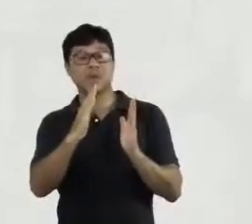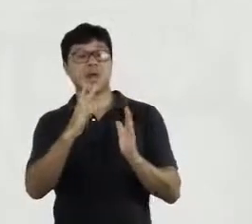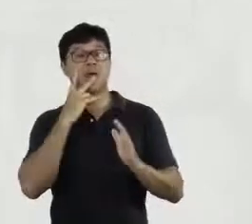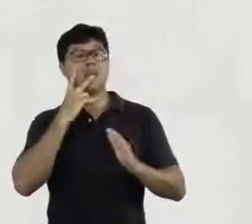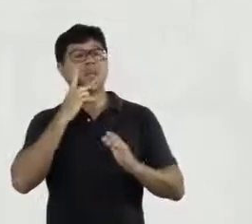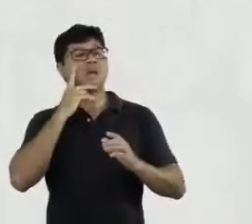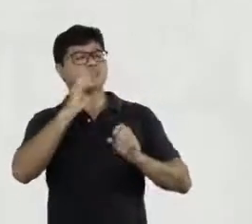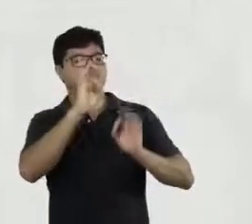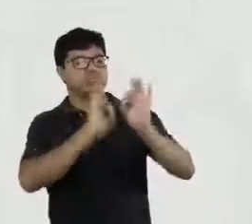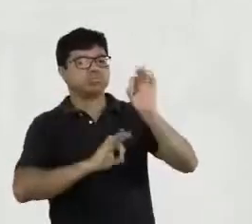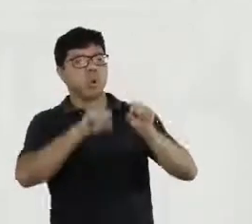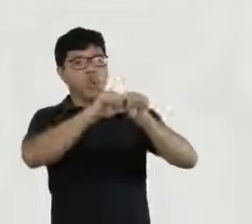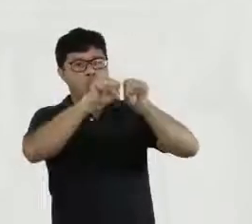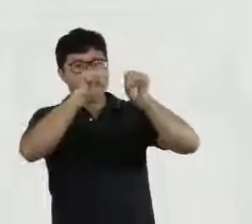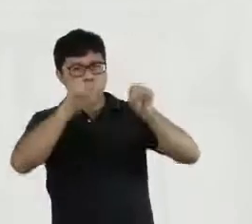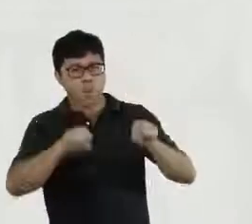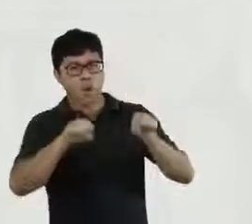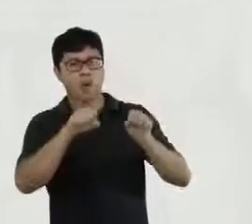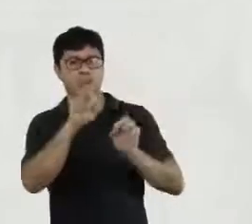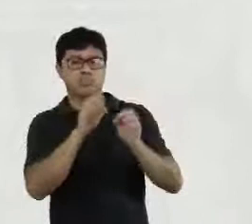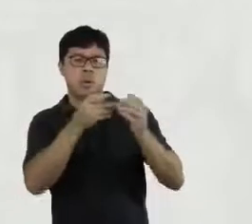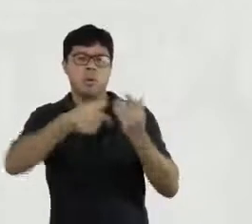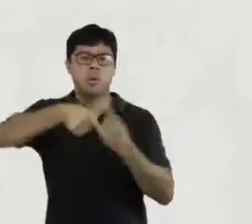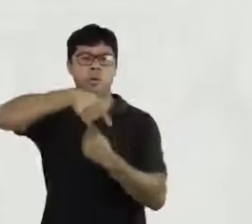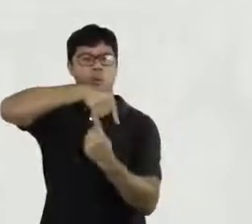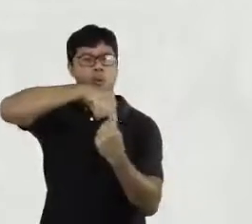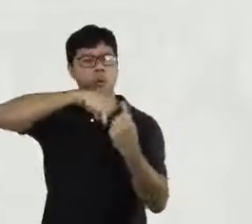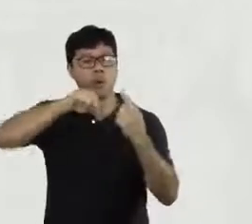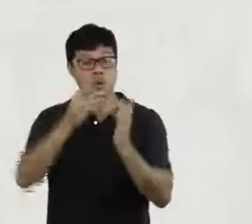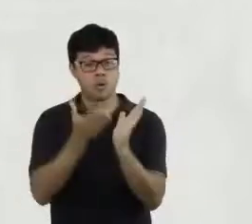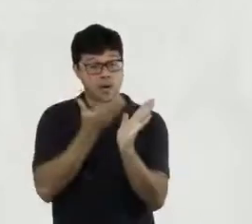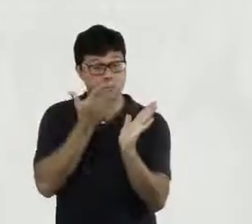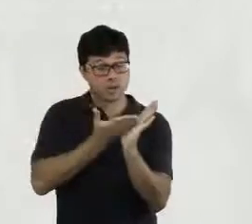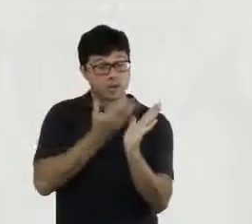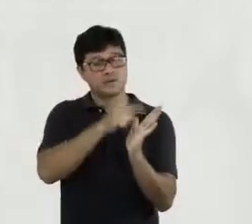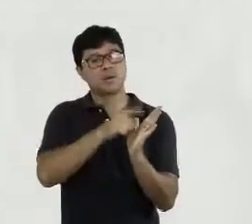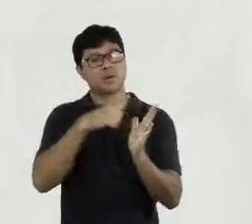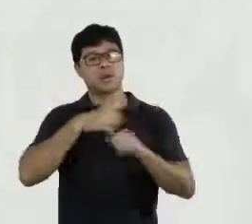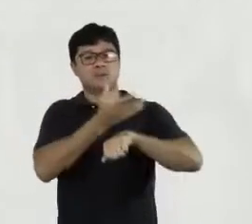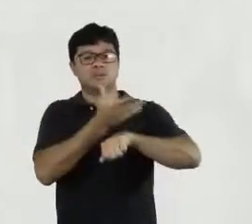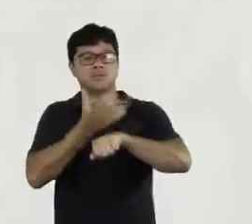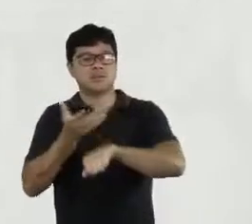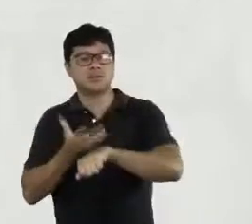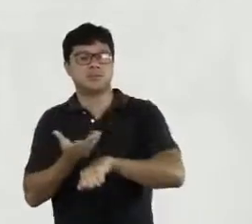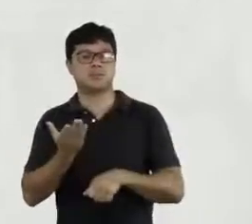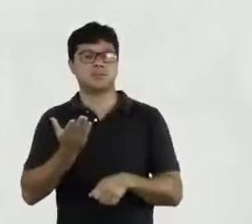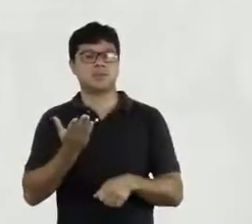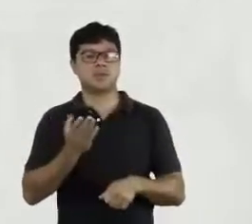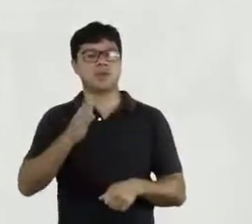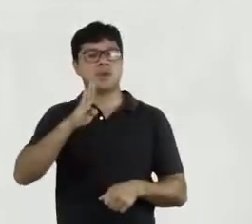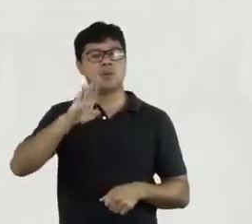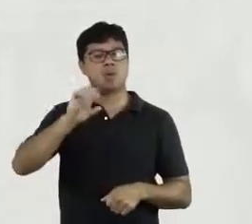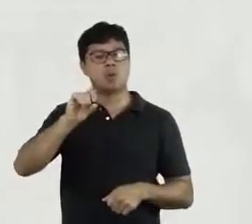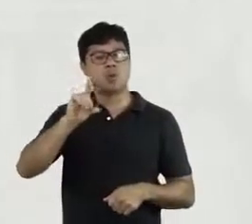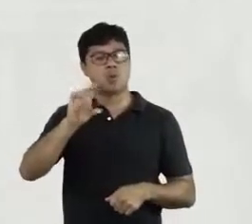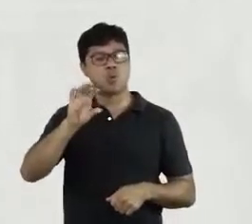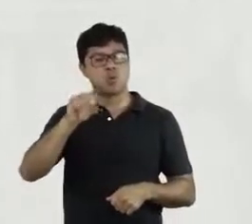à sistematização orgânica do livro, teríamos disciplinas como a